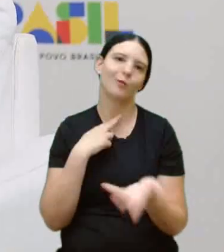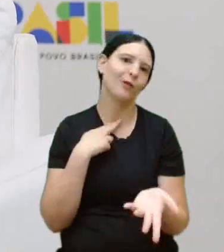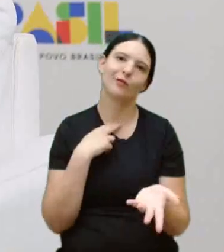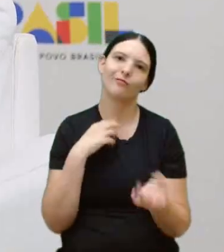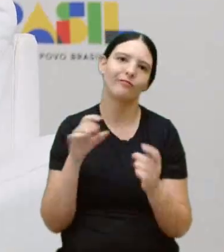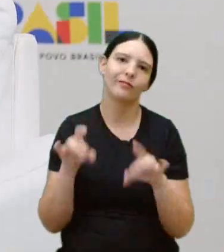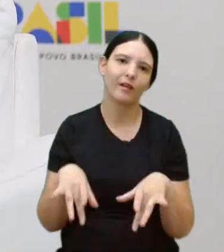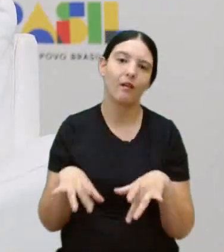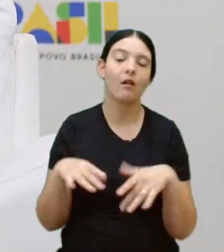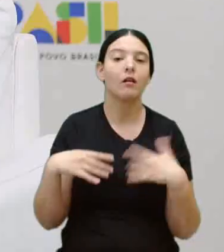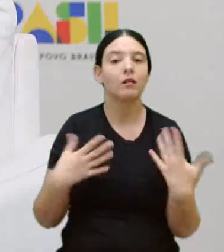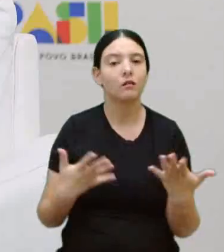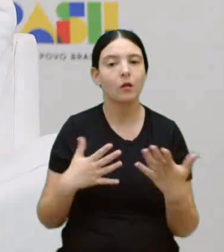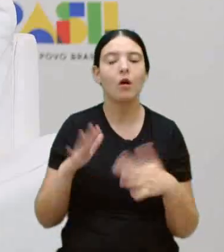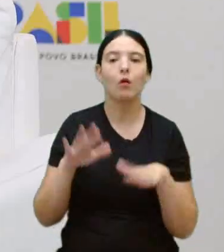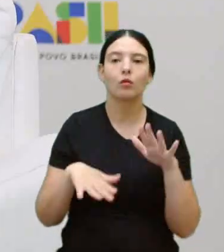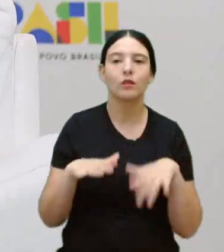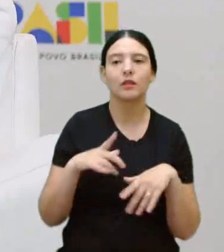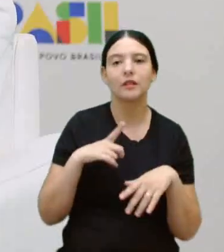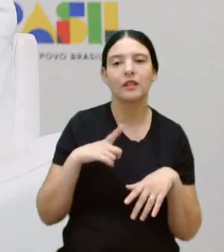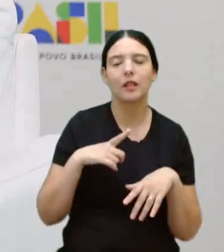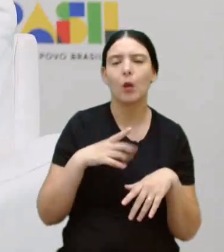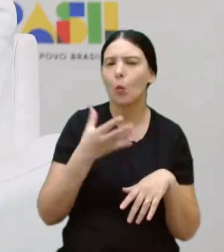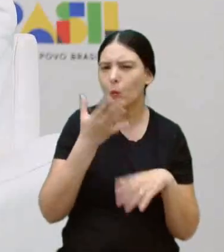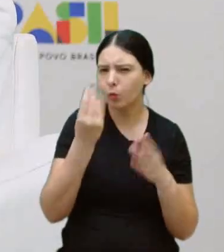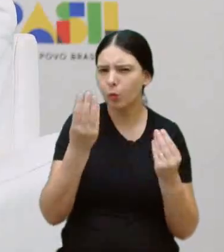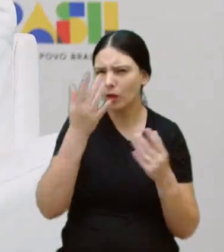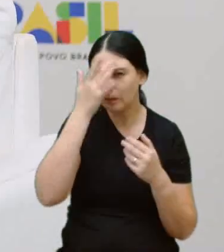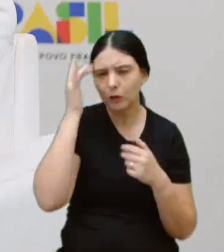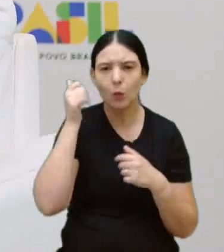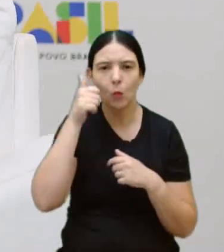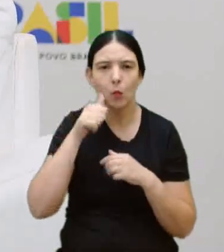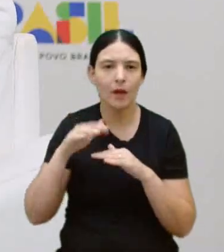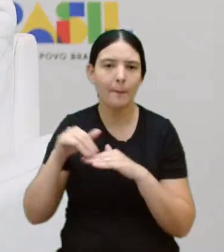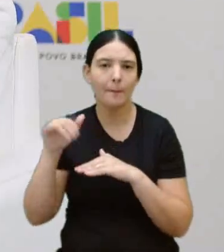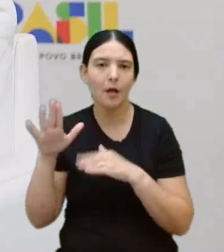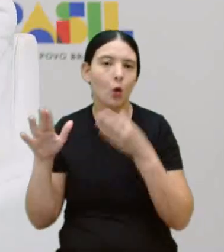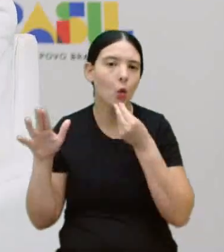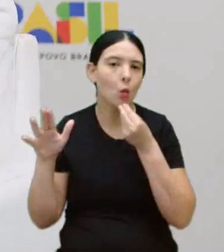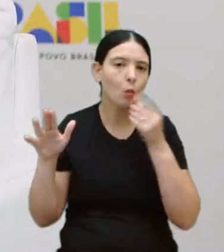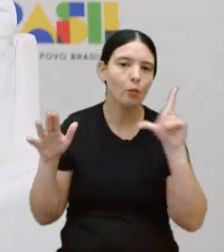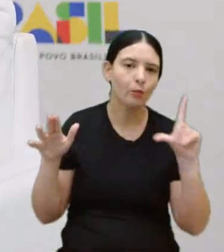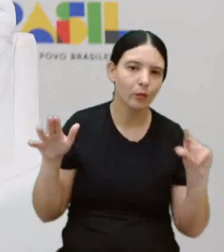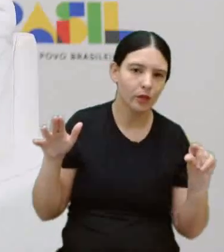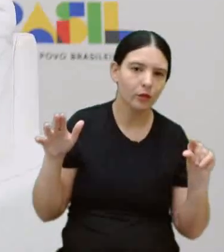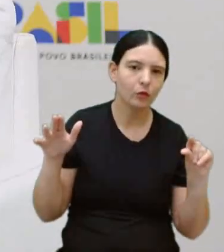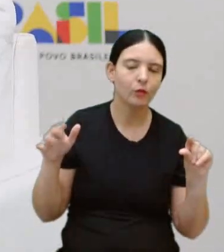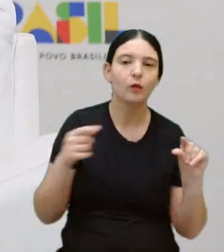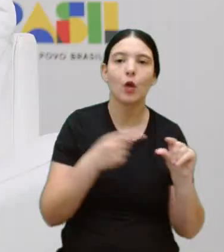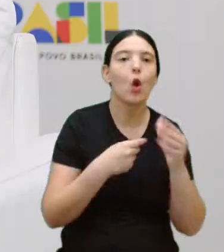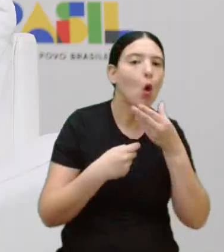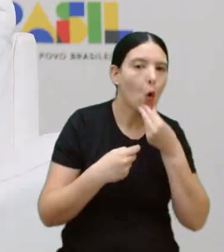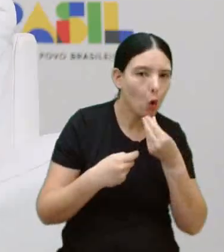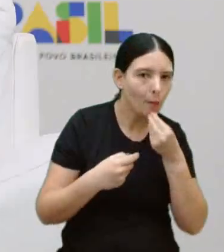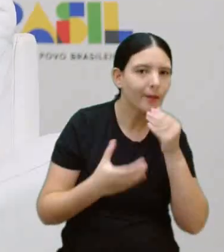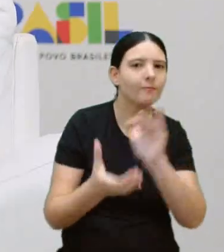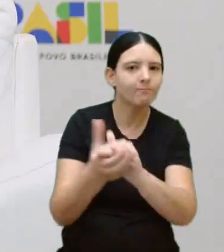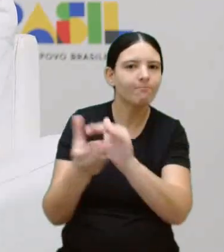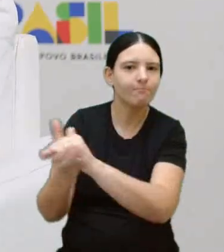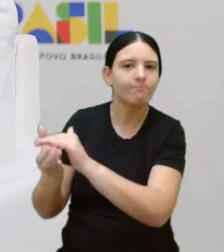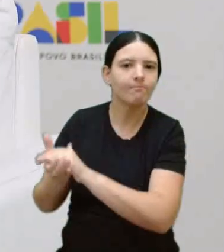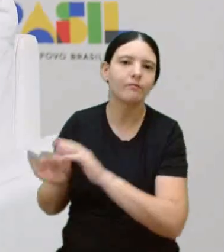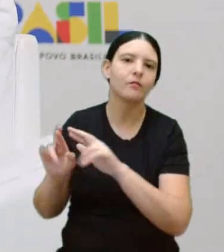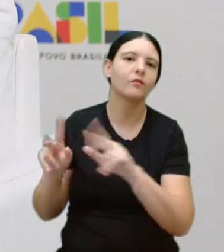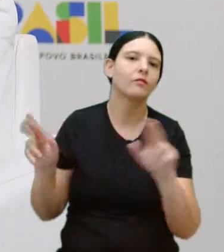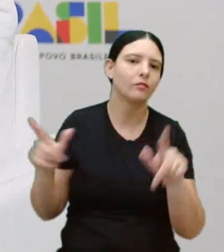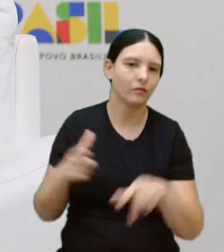locais que tem uma densidade demográfica, onde tem mais mulheres do que homens, inevitavelmente alguns homens têm várias esposas. E